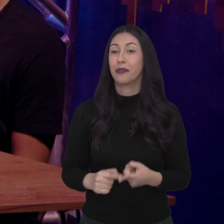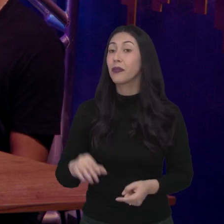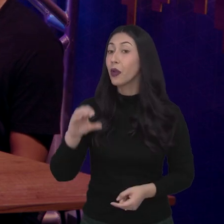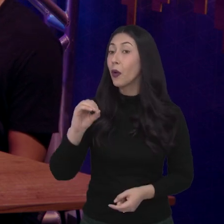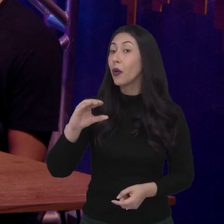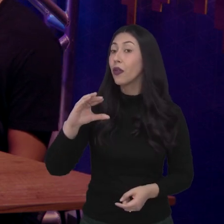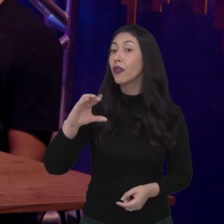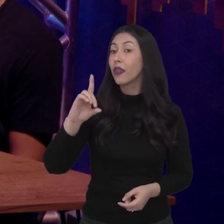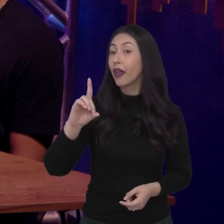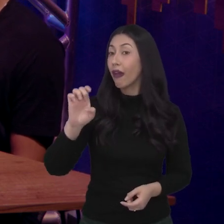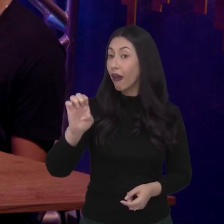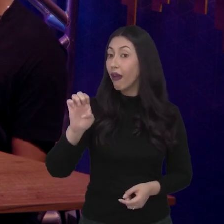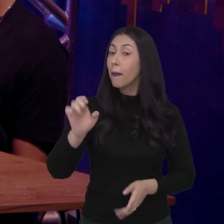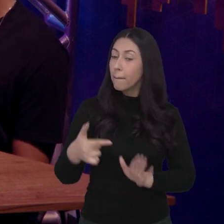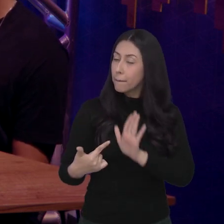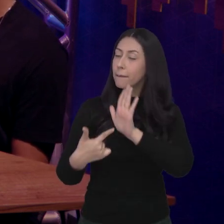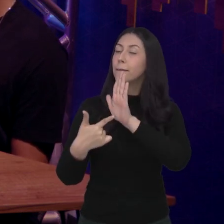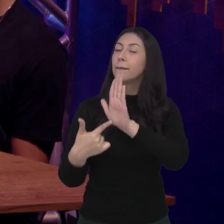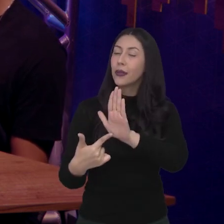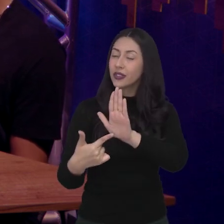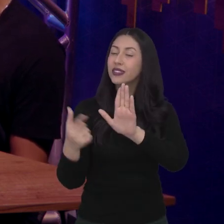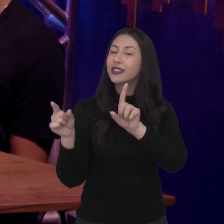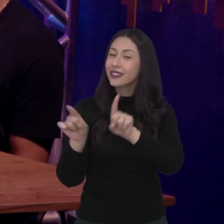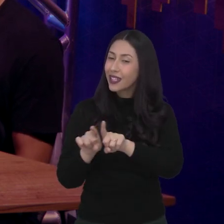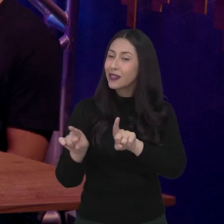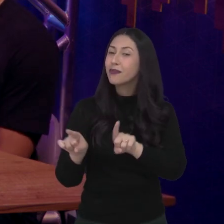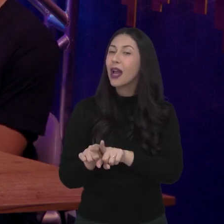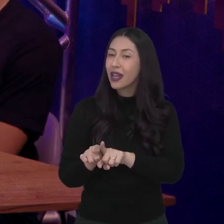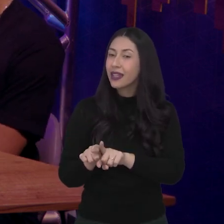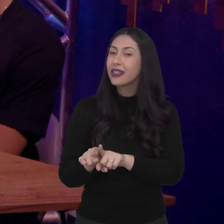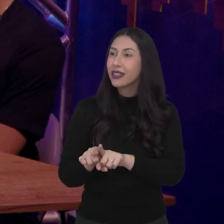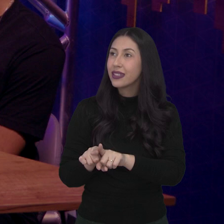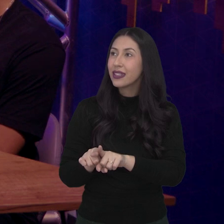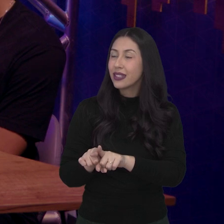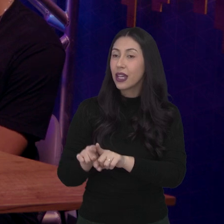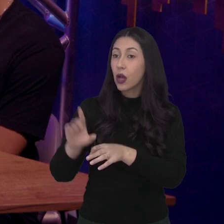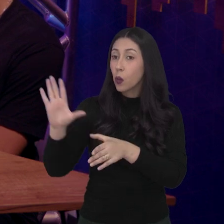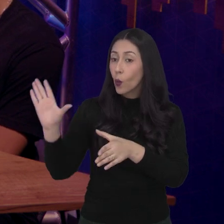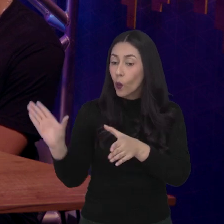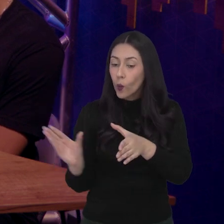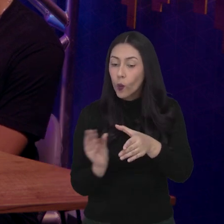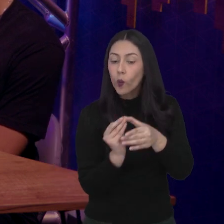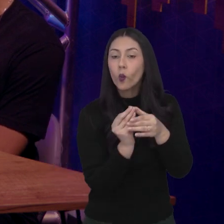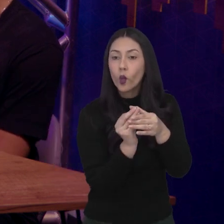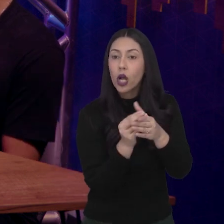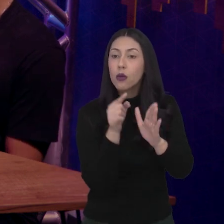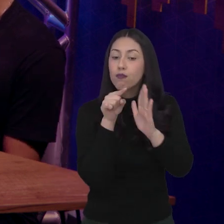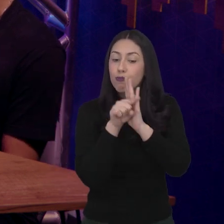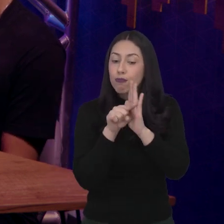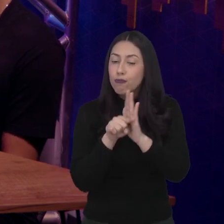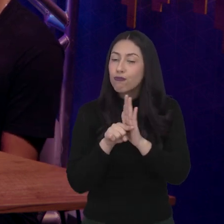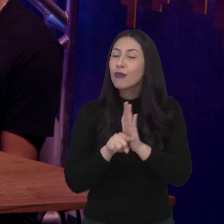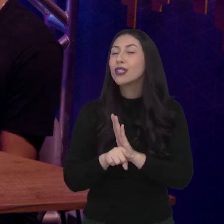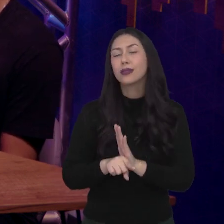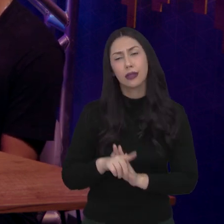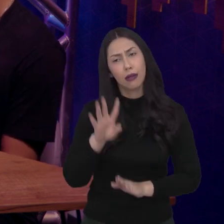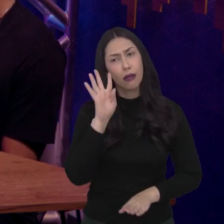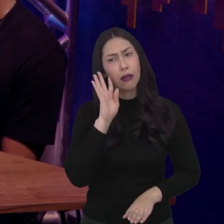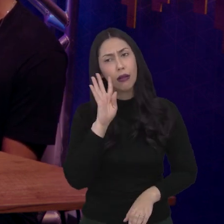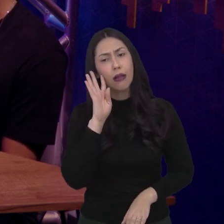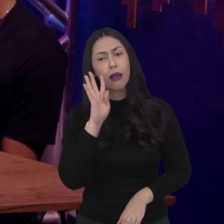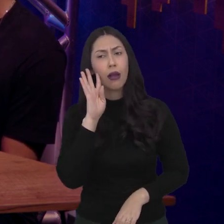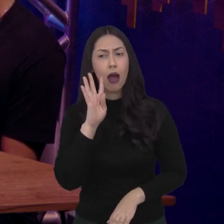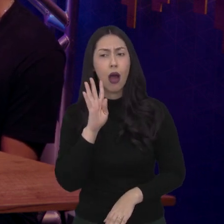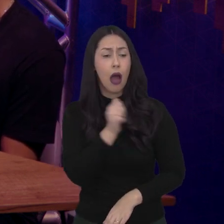OCDE ela fez algumas observações, né, sobre isso, e isso está incluso, né, na pesquisa, que é muito maneiro.